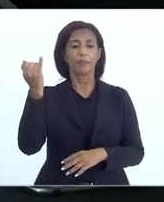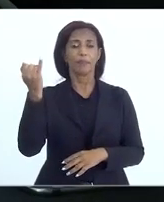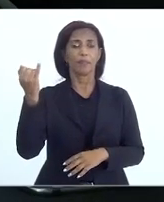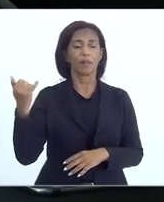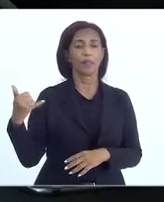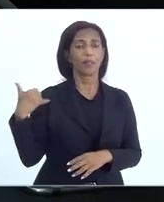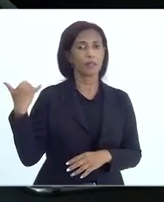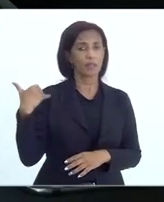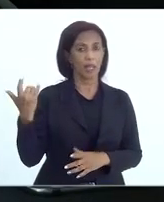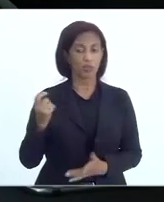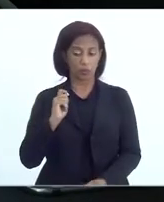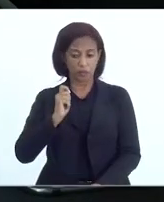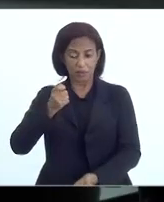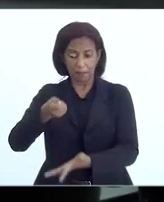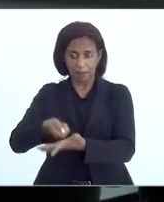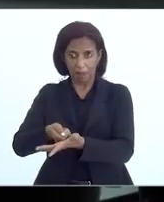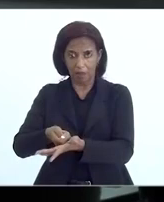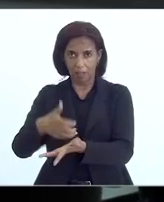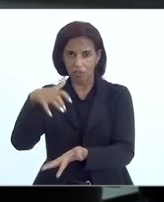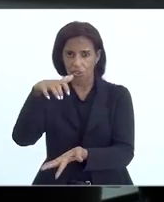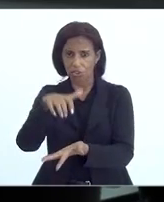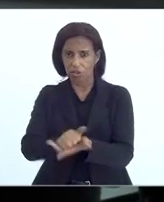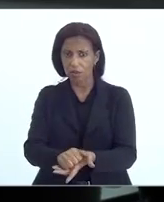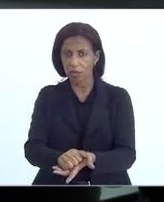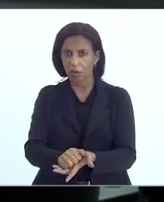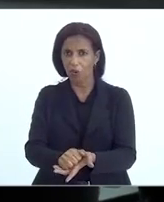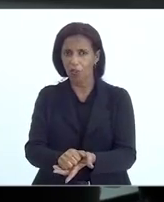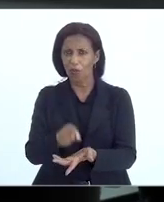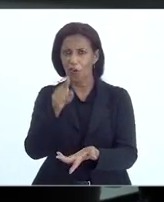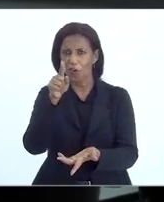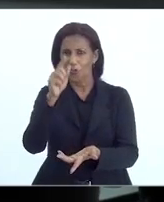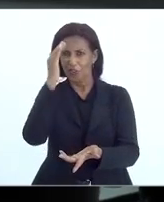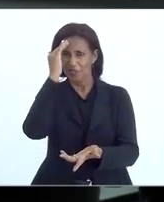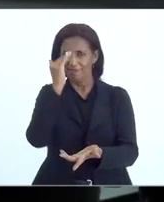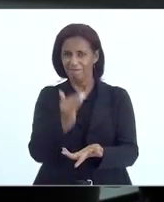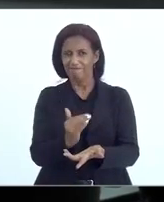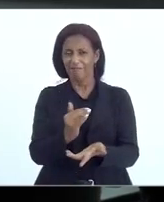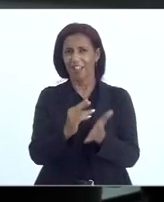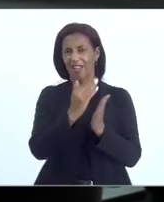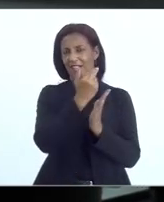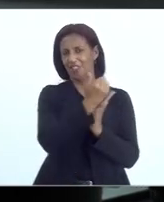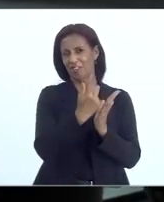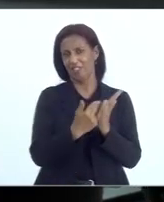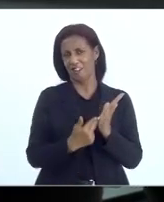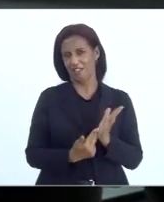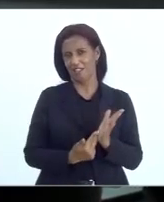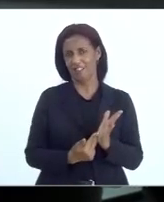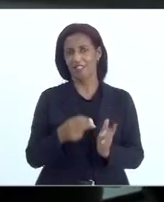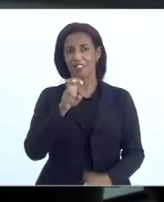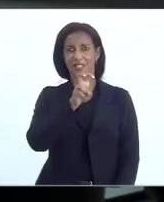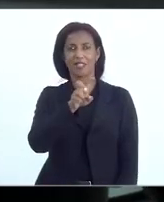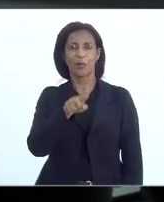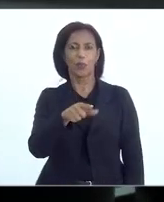partir do momento que você faz o pagamento da inscrição você adere a gente normas ali previstas 5.7 a